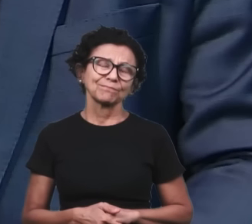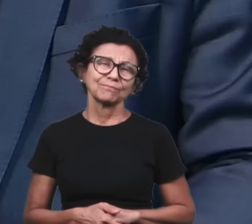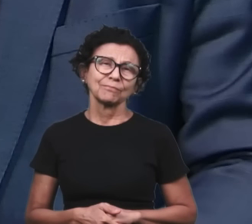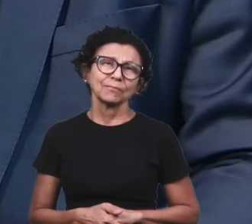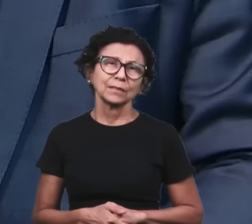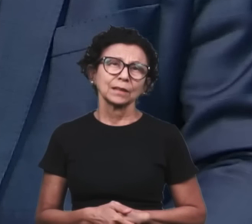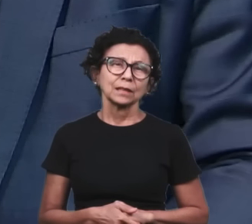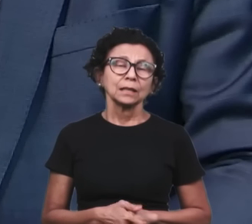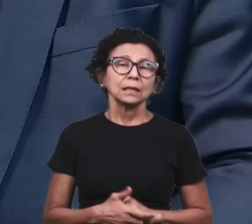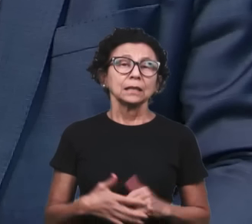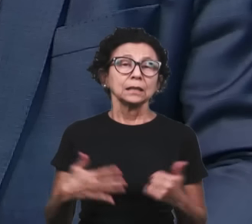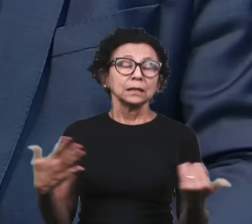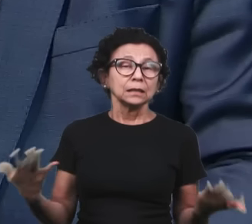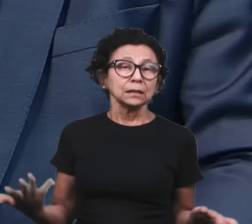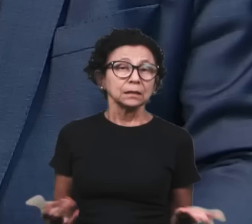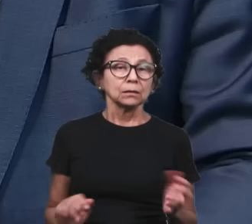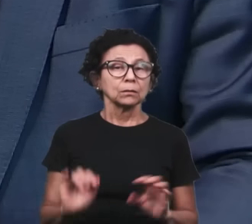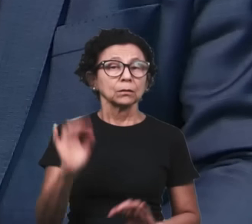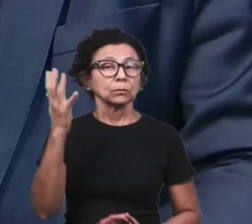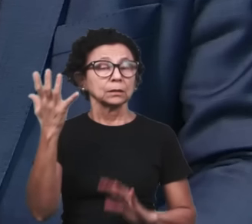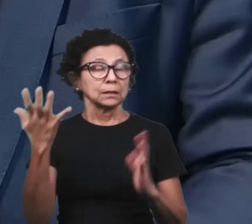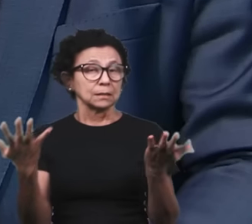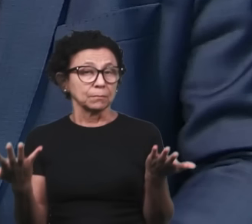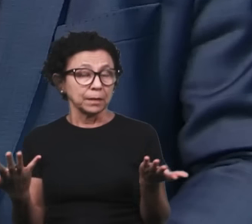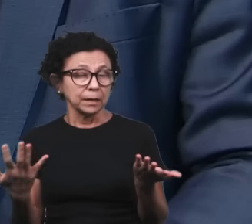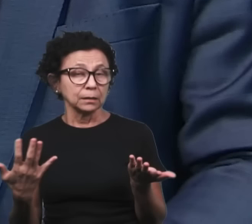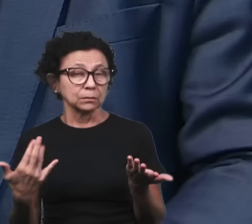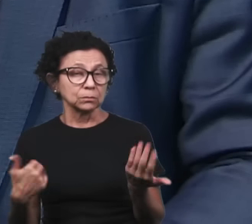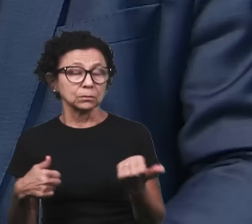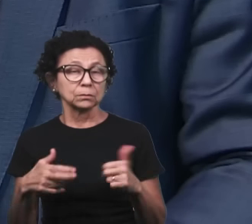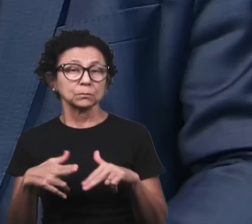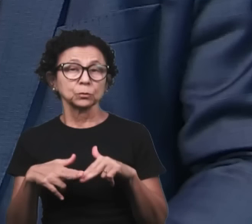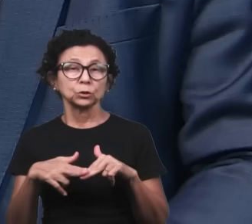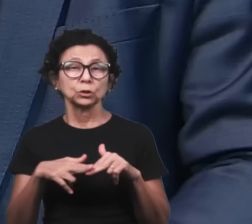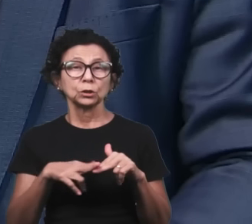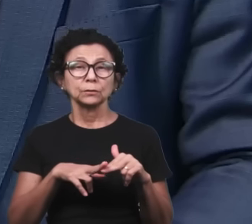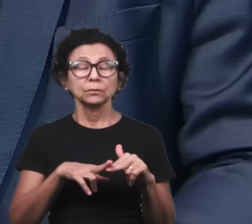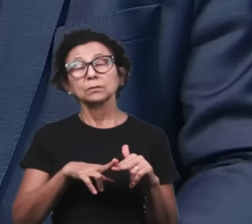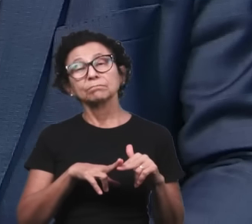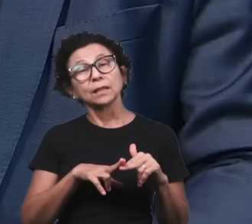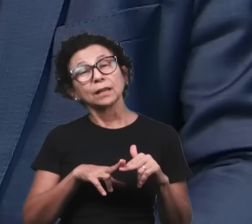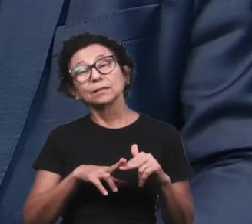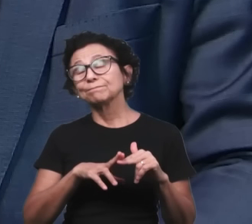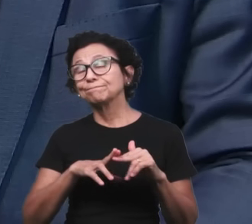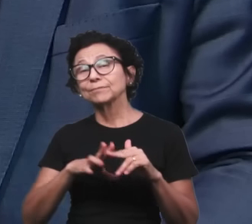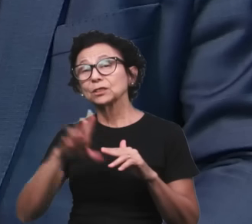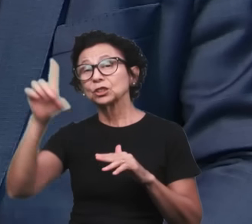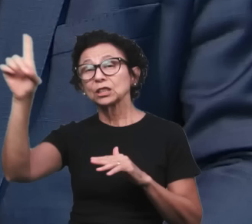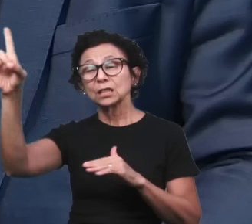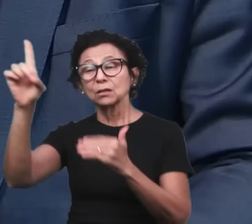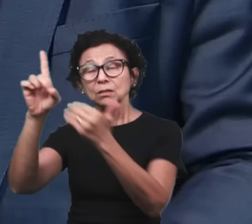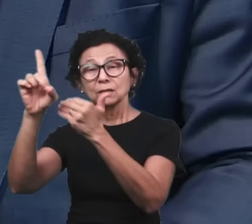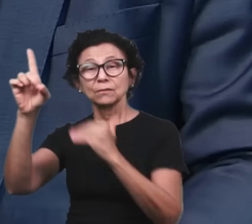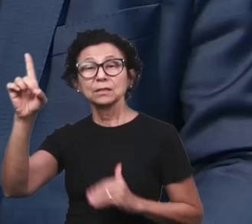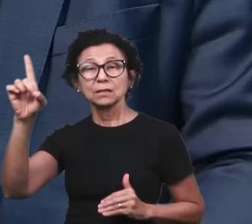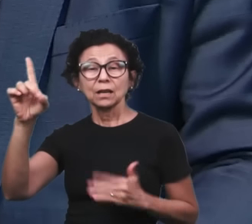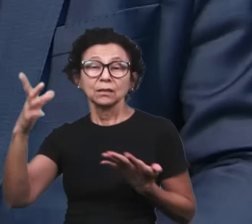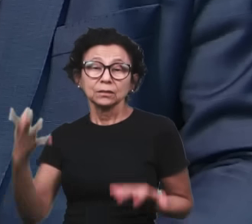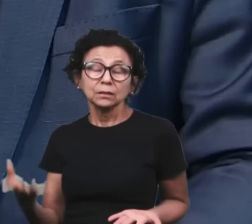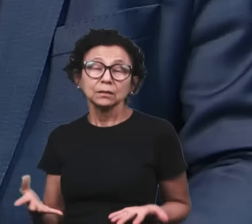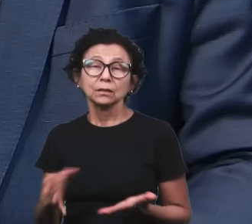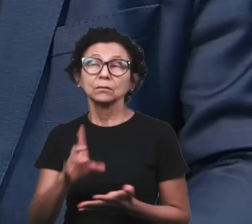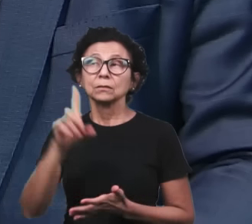do distanciamento, mas com multiplicação das dores, as coisas pioraram bastante, né? E Abacuque foi usado